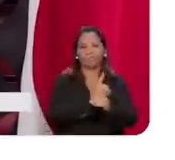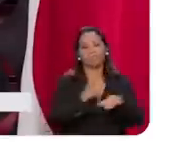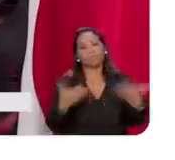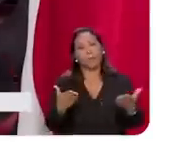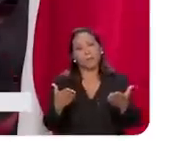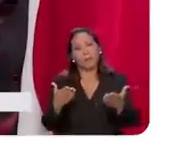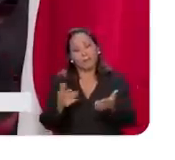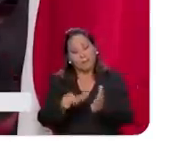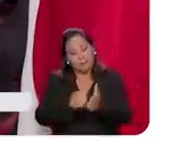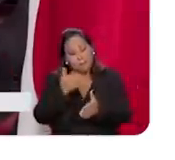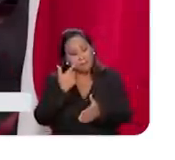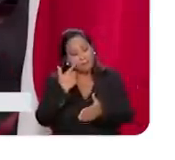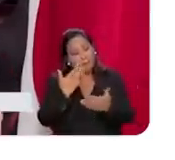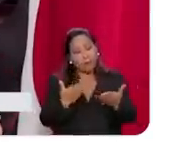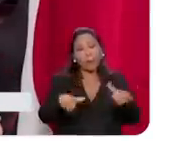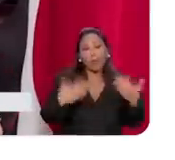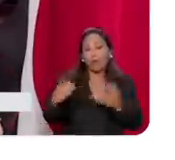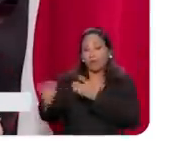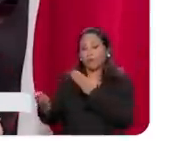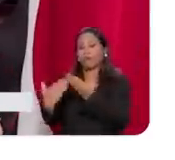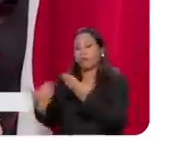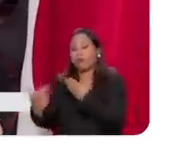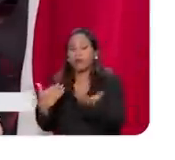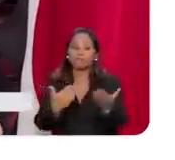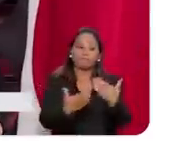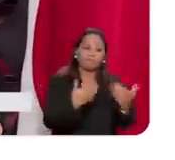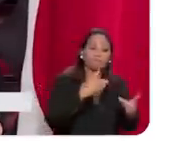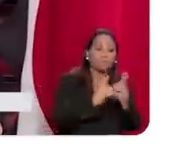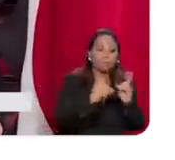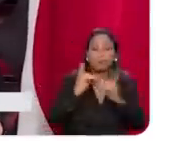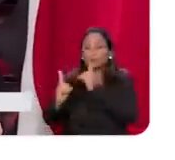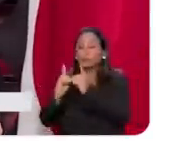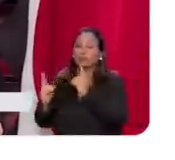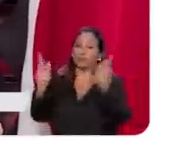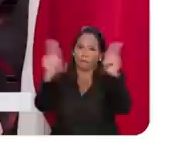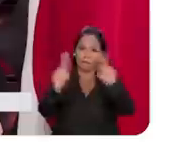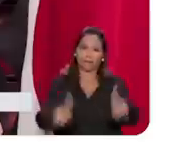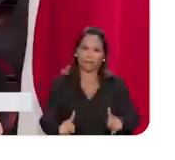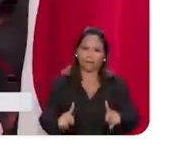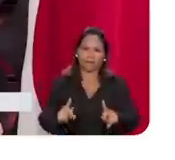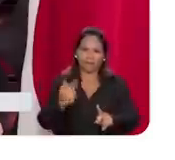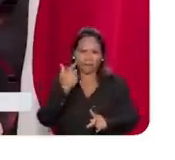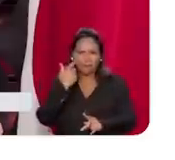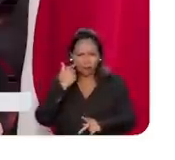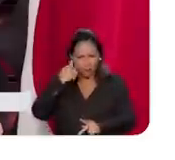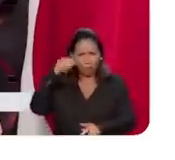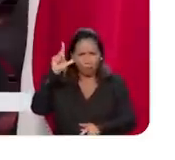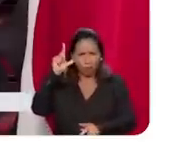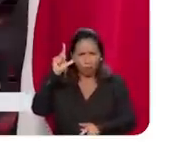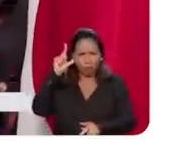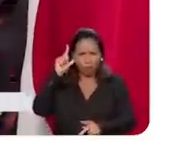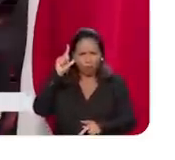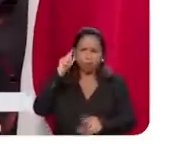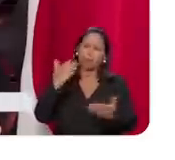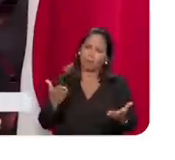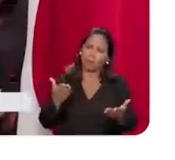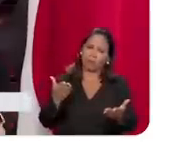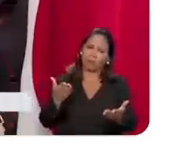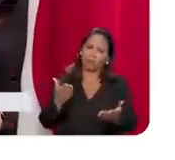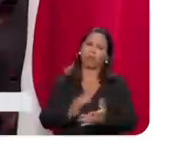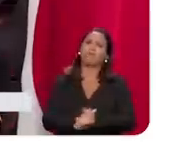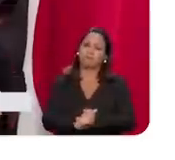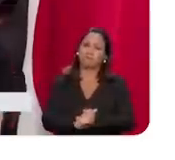que ficam procurando ai eu não gosto do baile eu não gosto dos Estados Unidos como tá então é meu herói vai nessa você vai